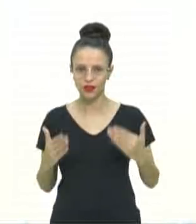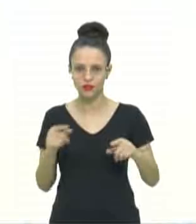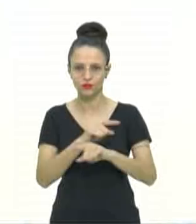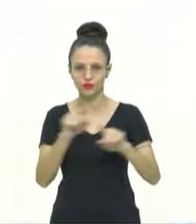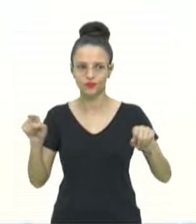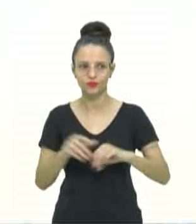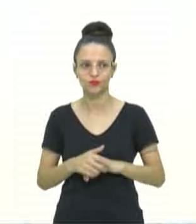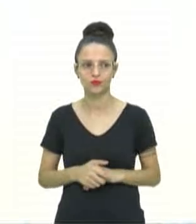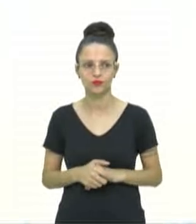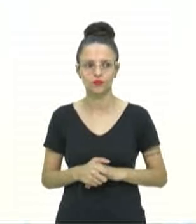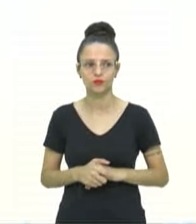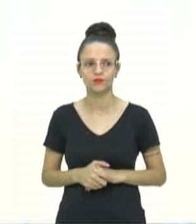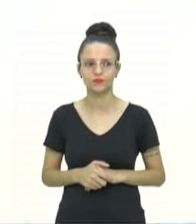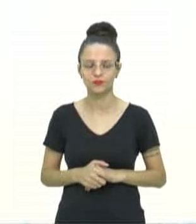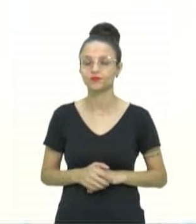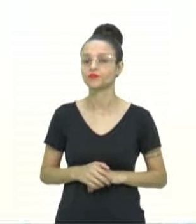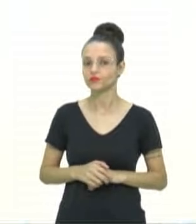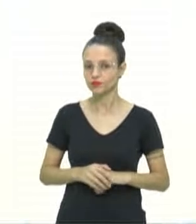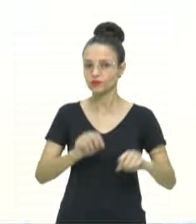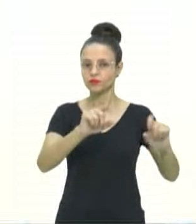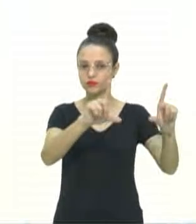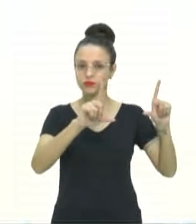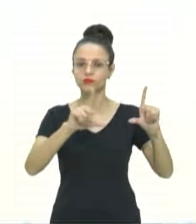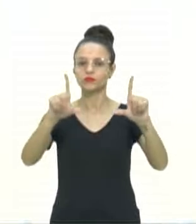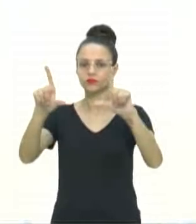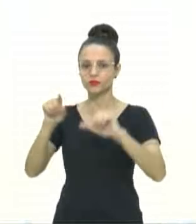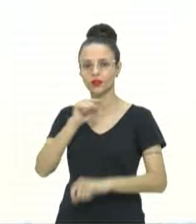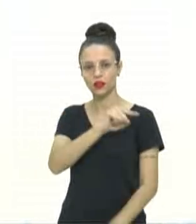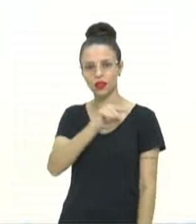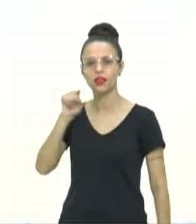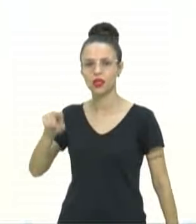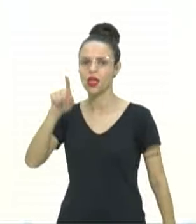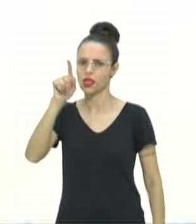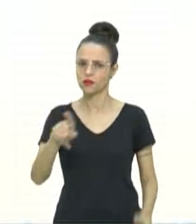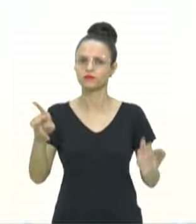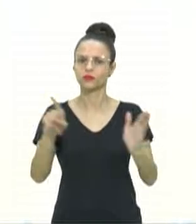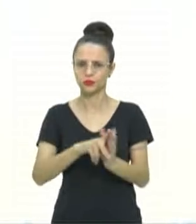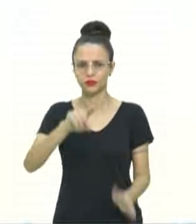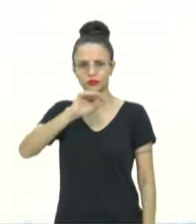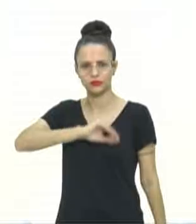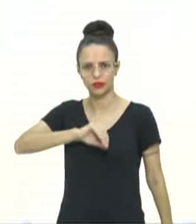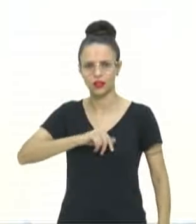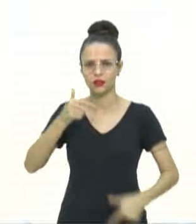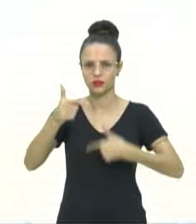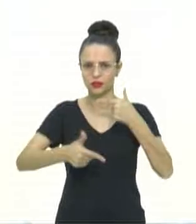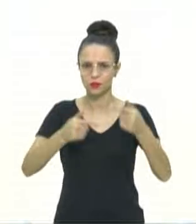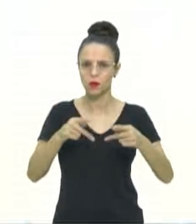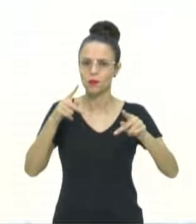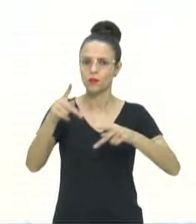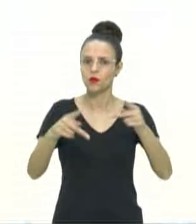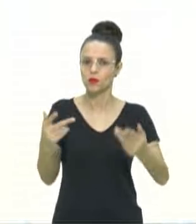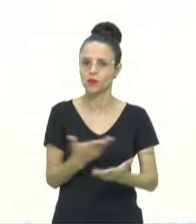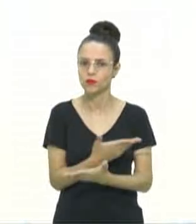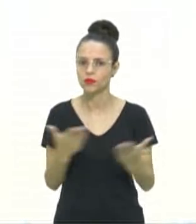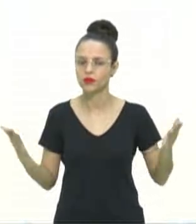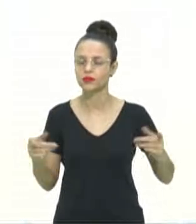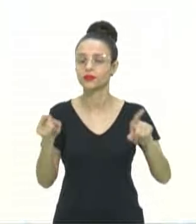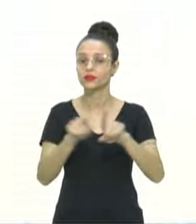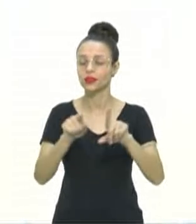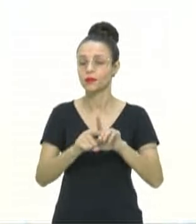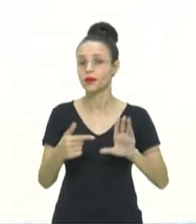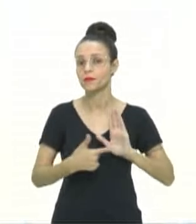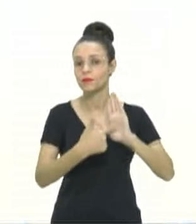vocês. As duas atividades representadas são fontes de renda para a população e representam a